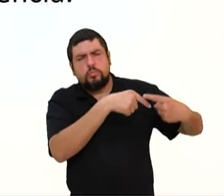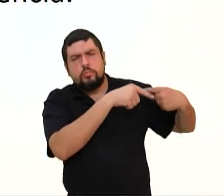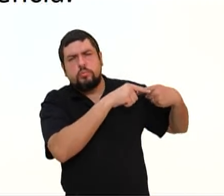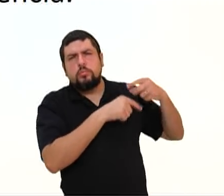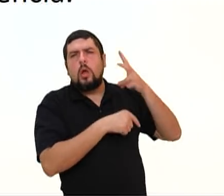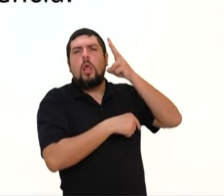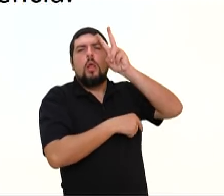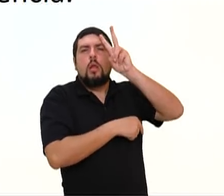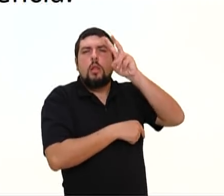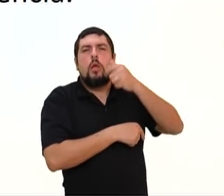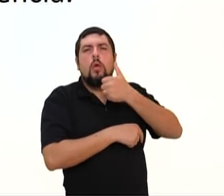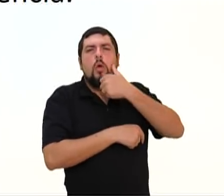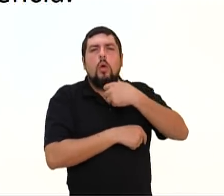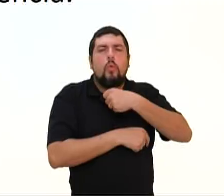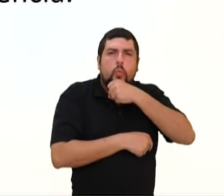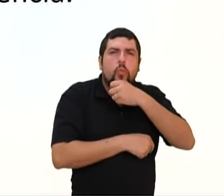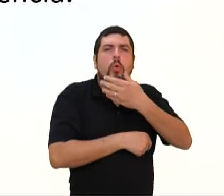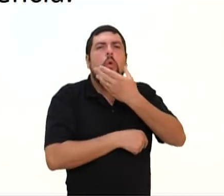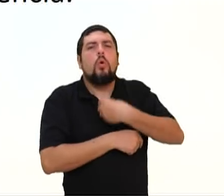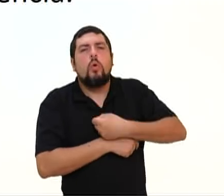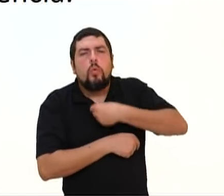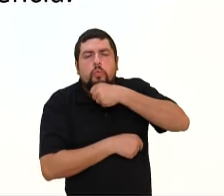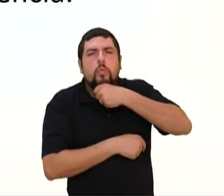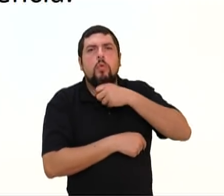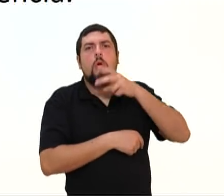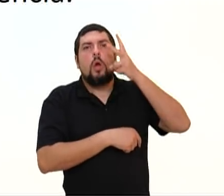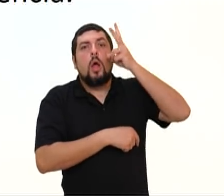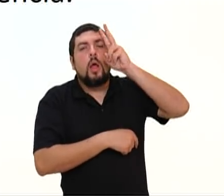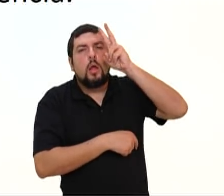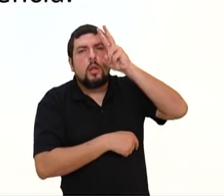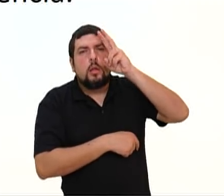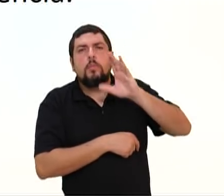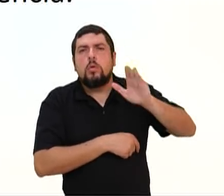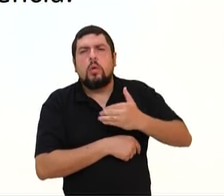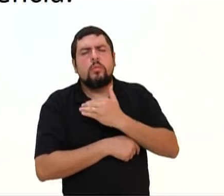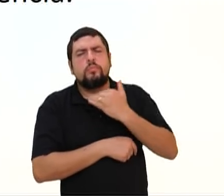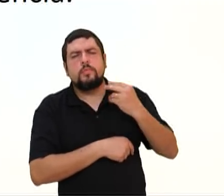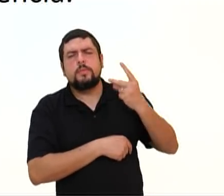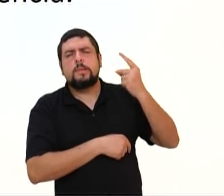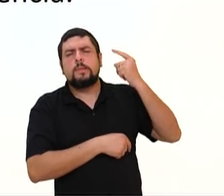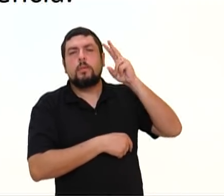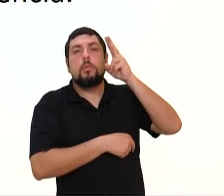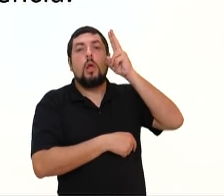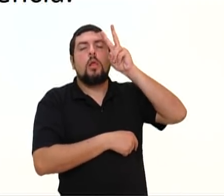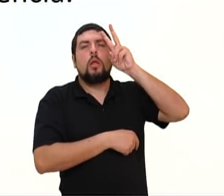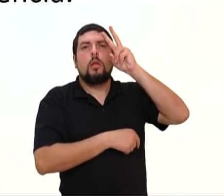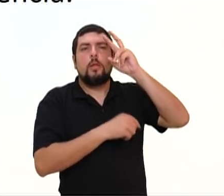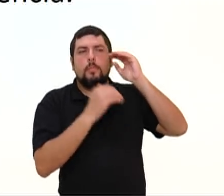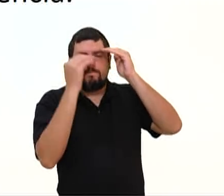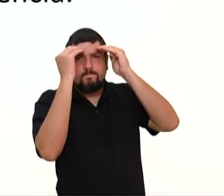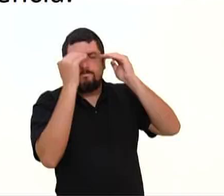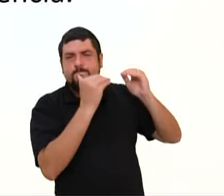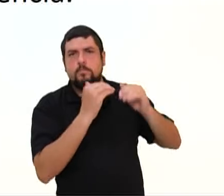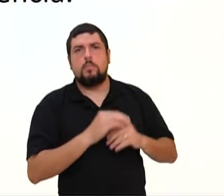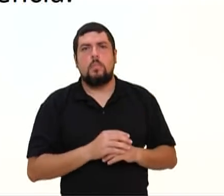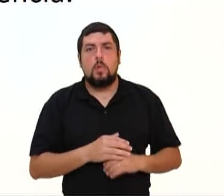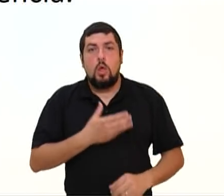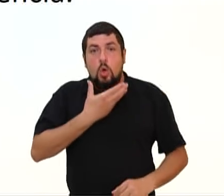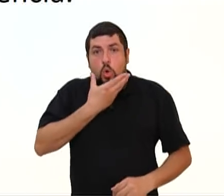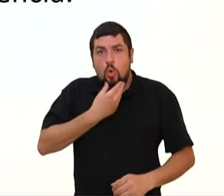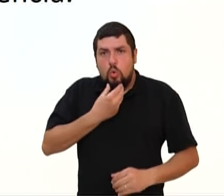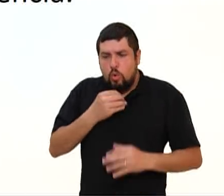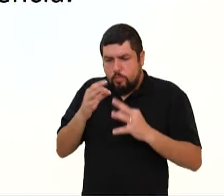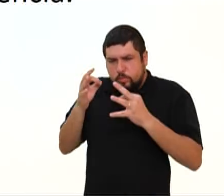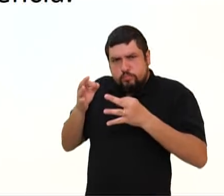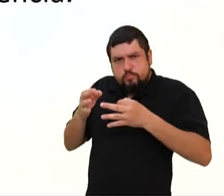seu avô, os seus tios, existe toda essa questão aqui também. Que o homem deve ser justo com a sua mulher e a